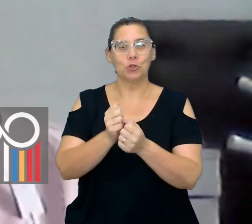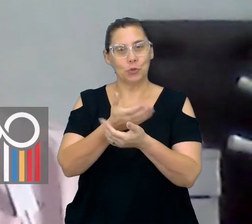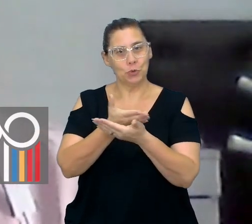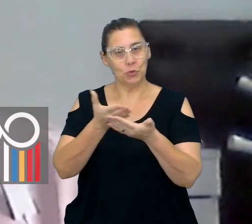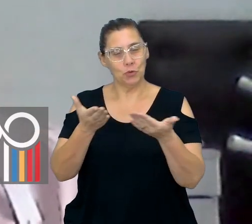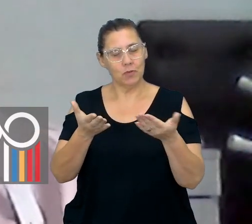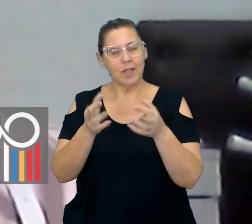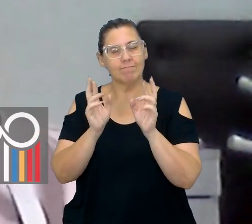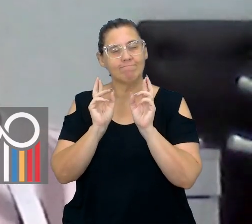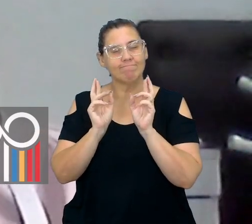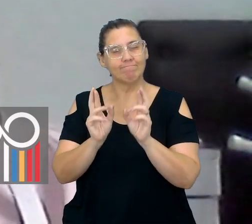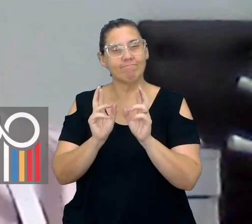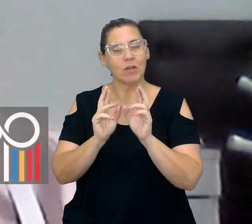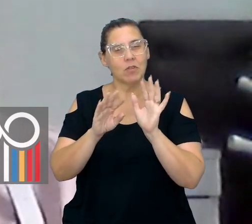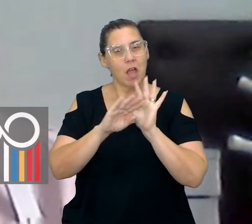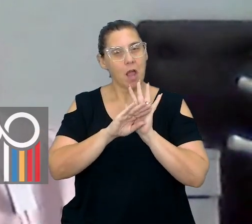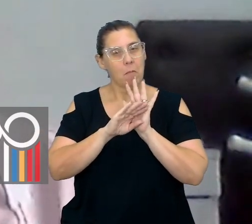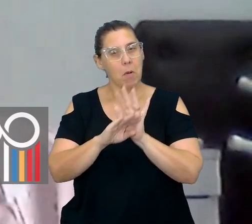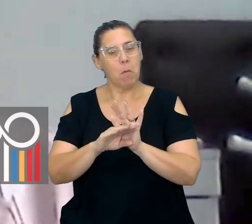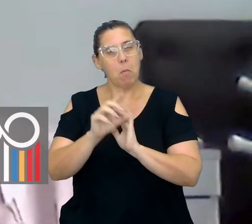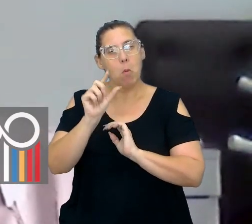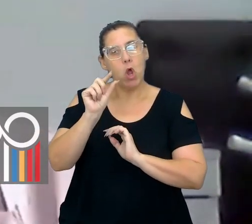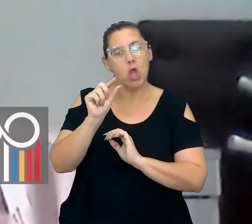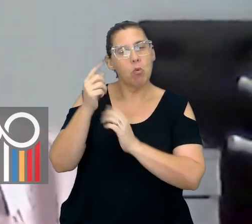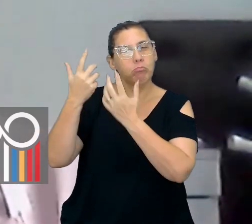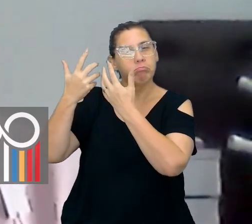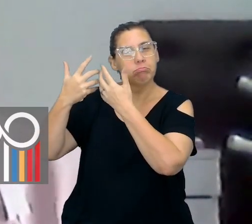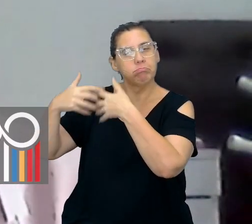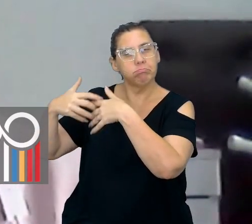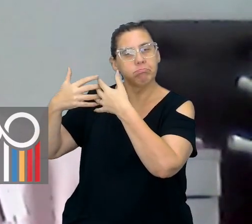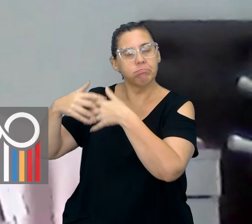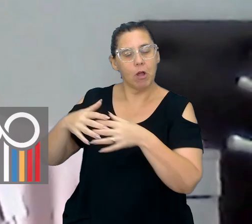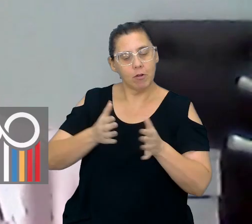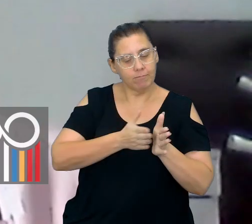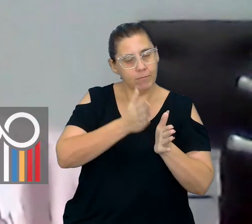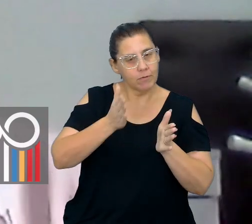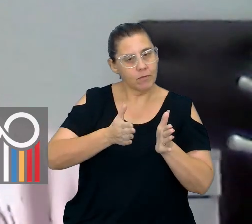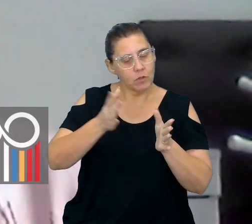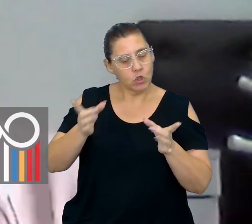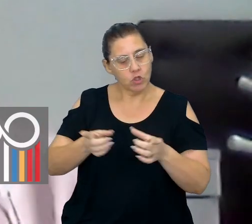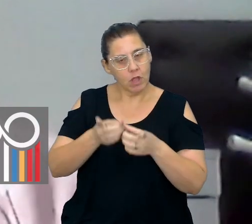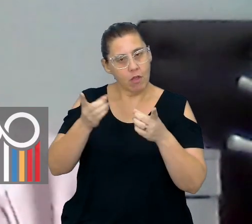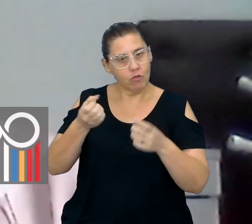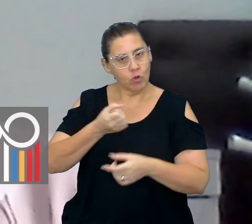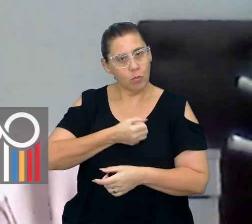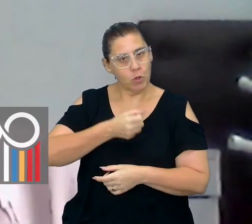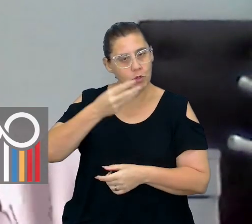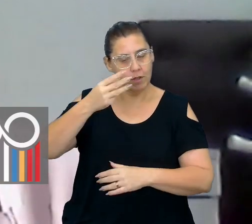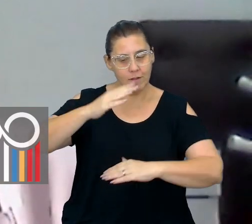vocês. Espero ter colaborado um pouquinho com a reflexão sobre a sequência didática 3 e as